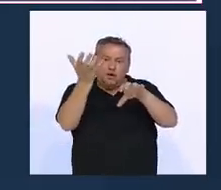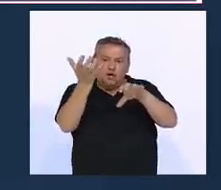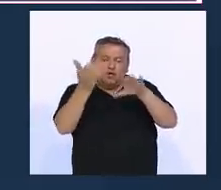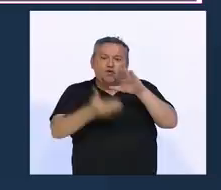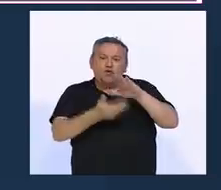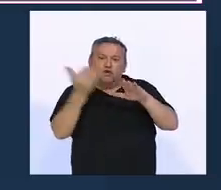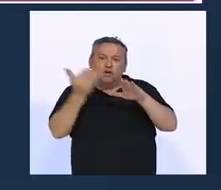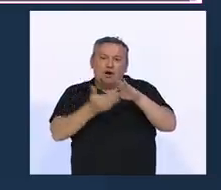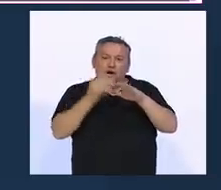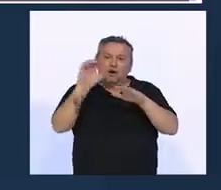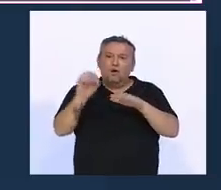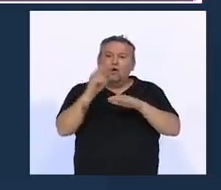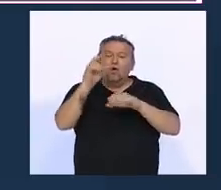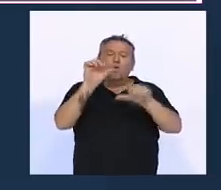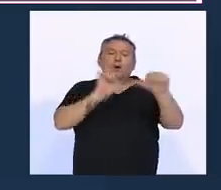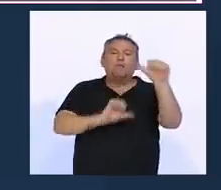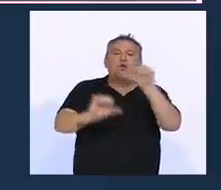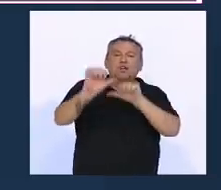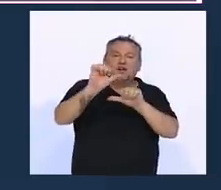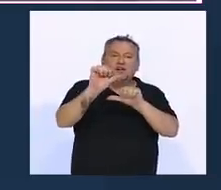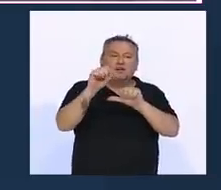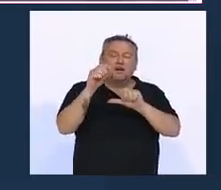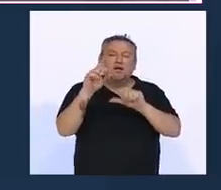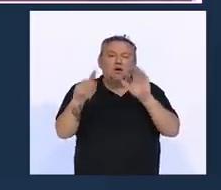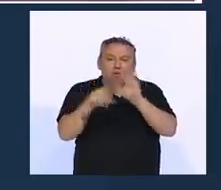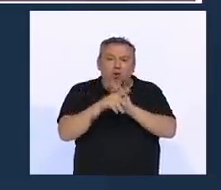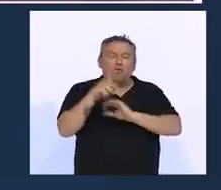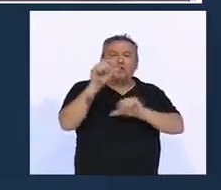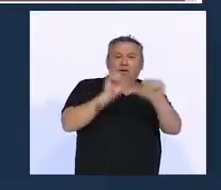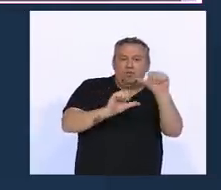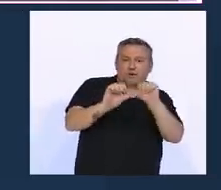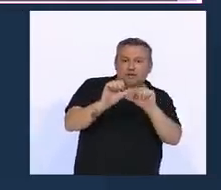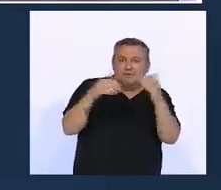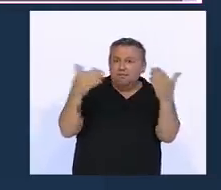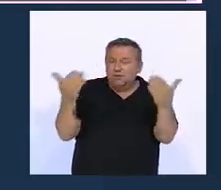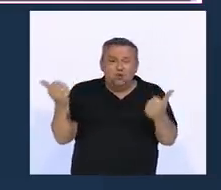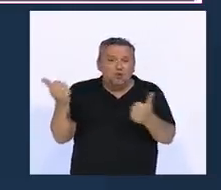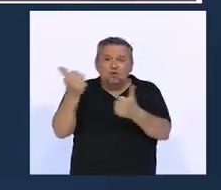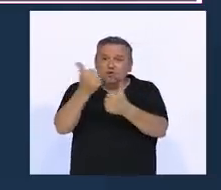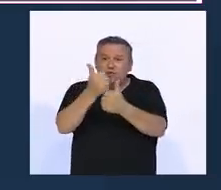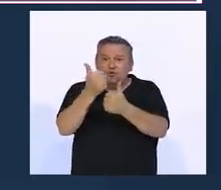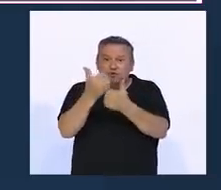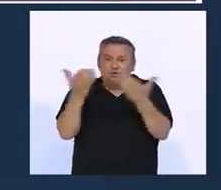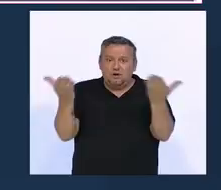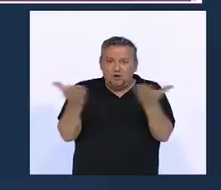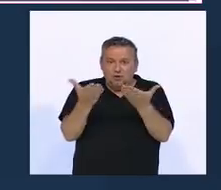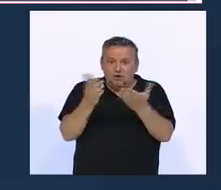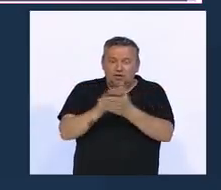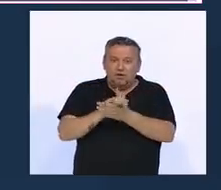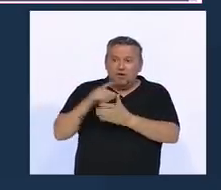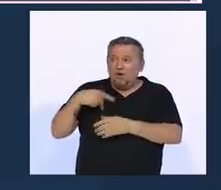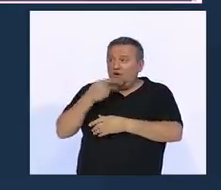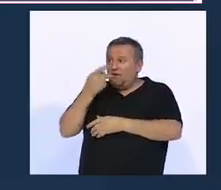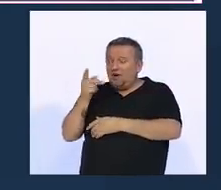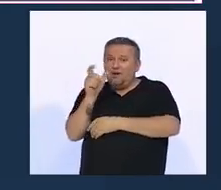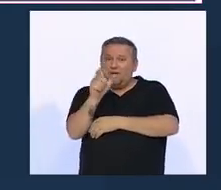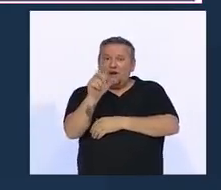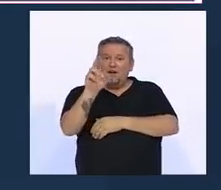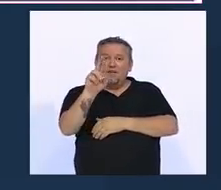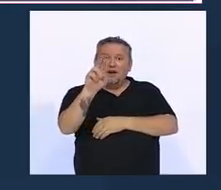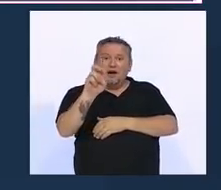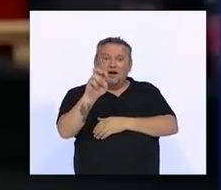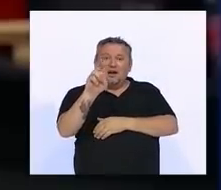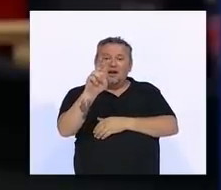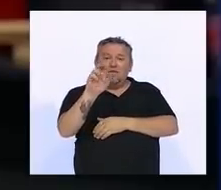ou seria o quê? Uma reforma da reforma? O que fazer? O que botar no lugar dessa legislação que foi falar aprovada? Revogar é uma expressão